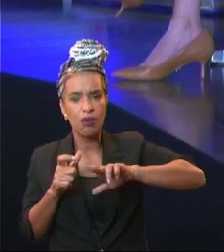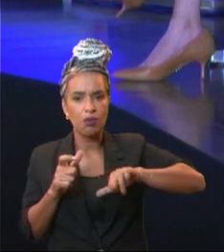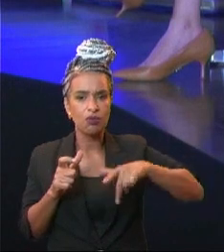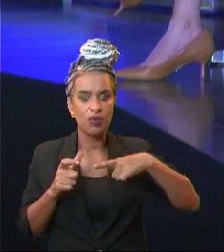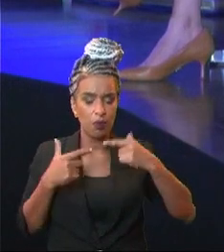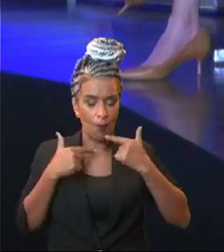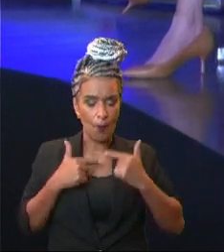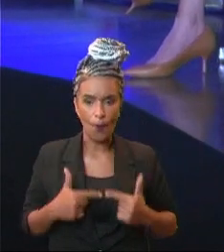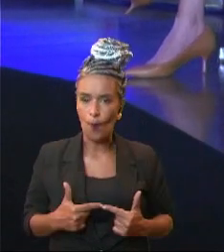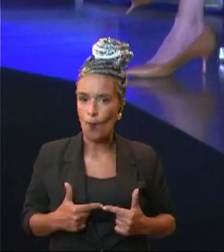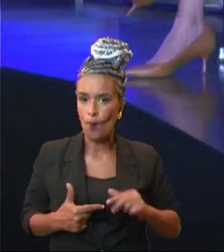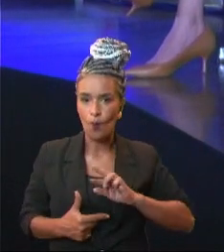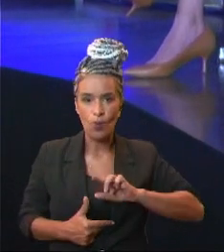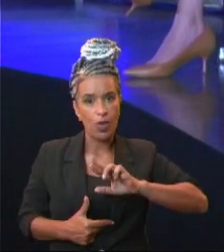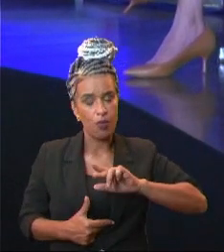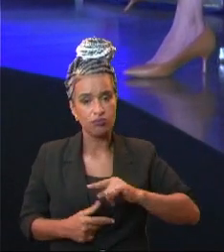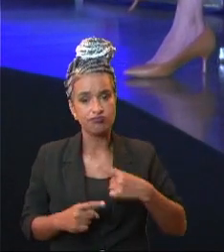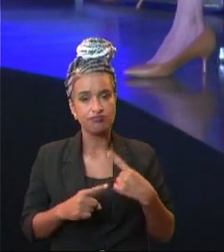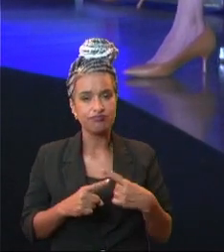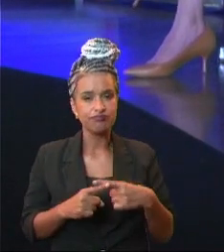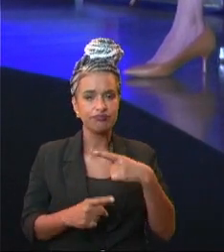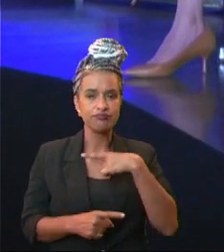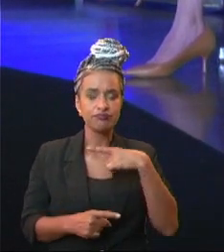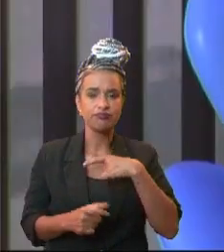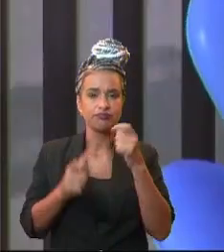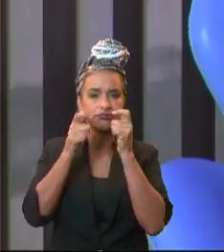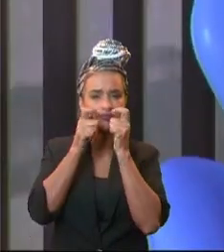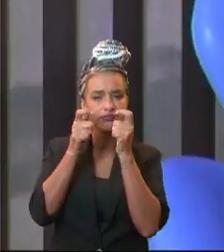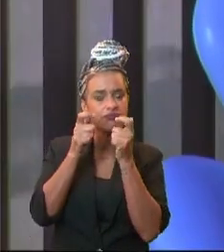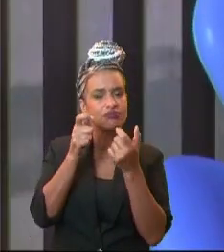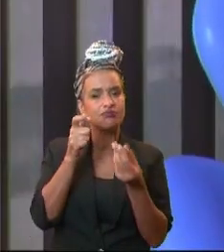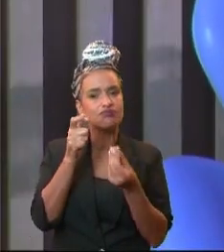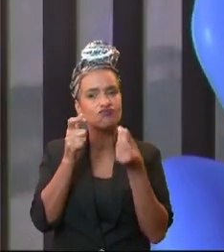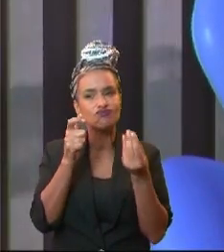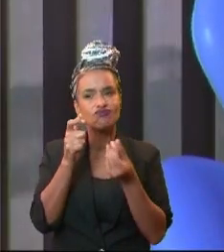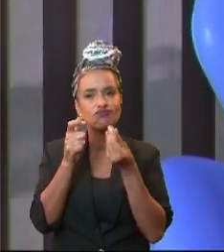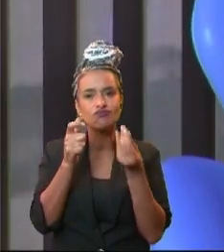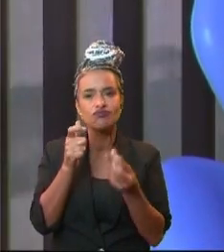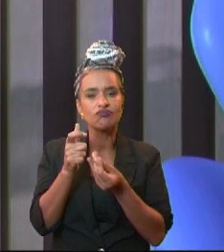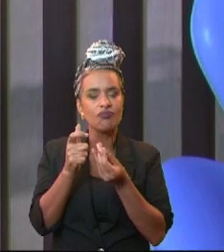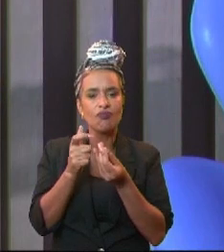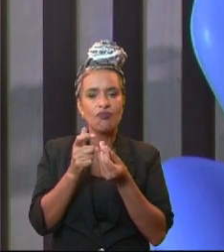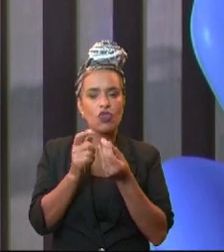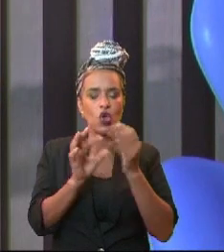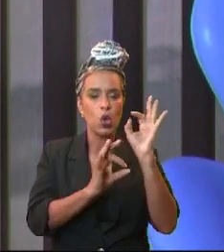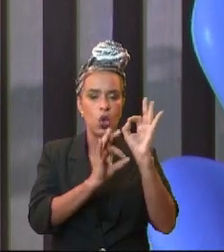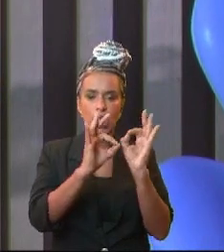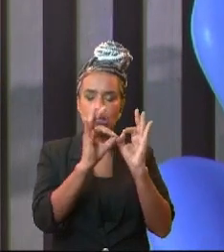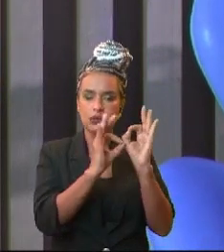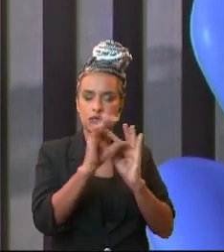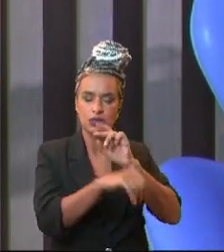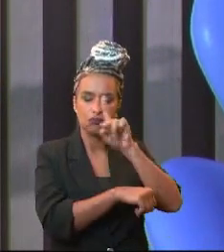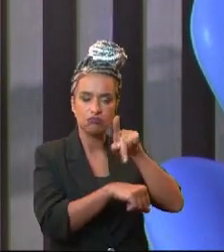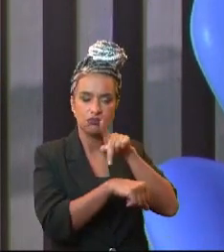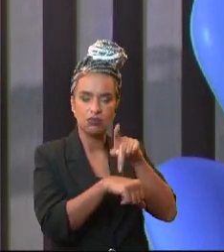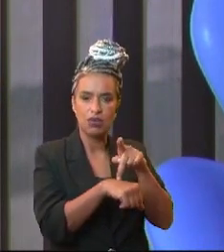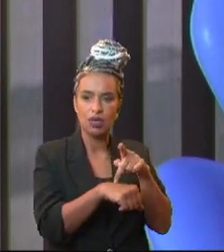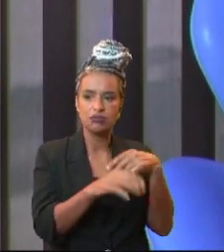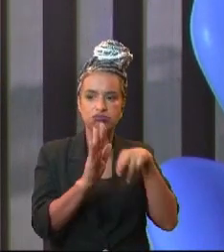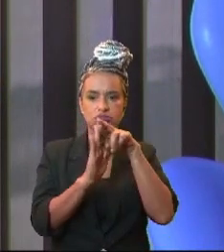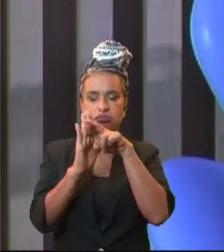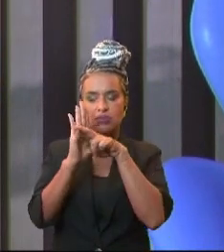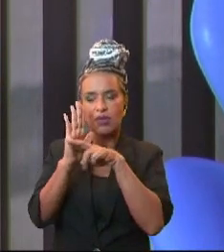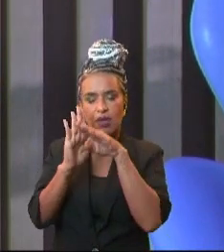de neutralidade, mas nós temos um interesse numa ordem internacional baseada em regras,